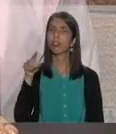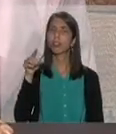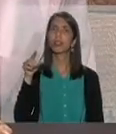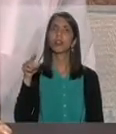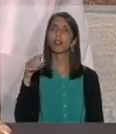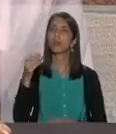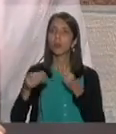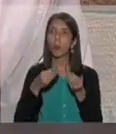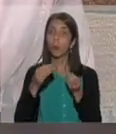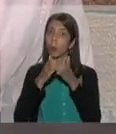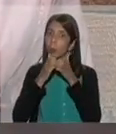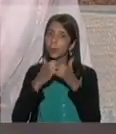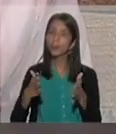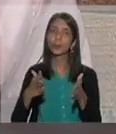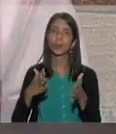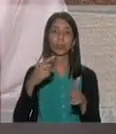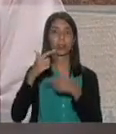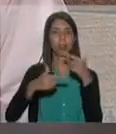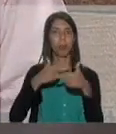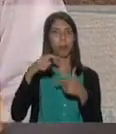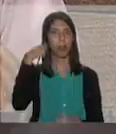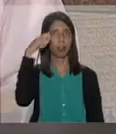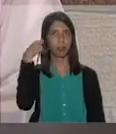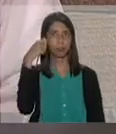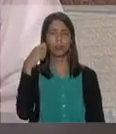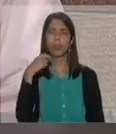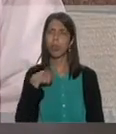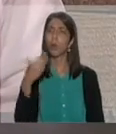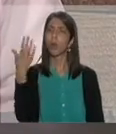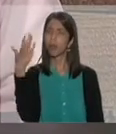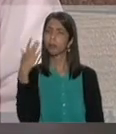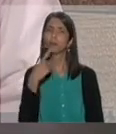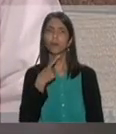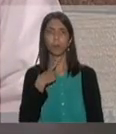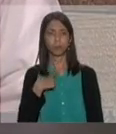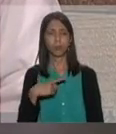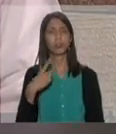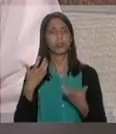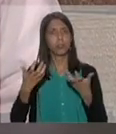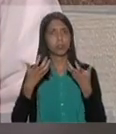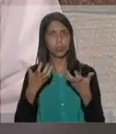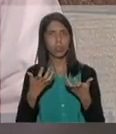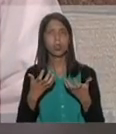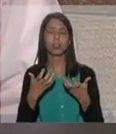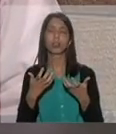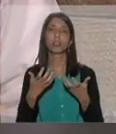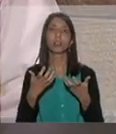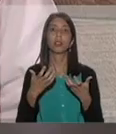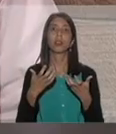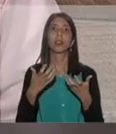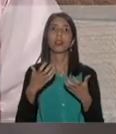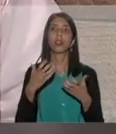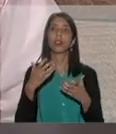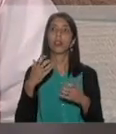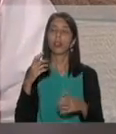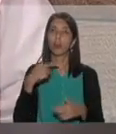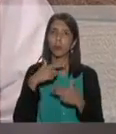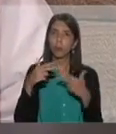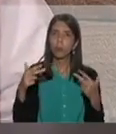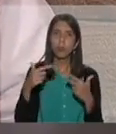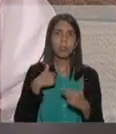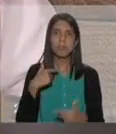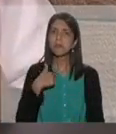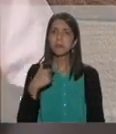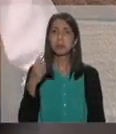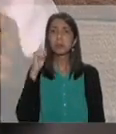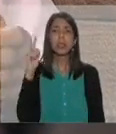foi uma pessoa que desencadeou isso, né? Embora eu tivesse manifestado muito cedo o desejo de ser uma